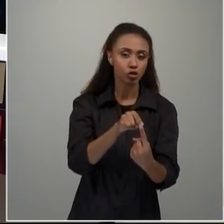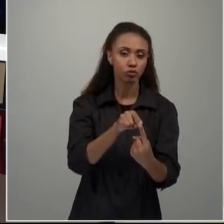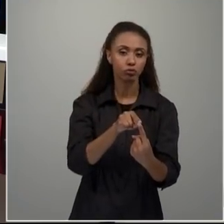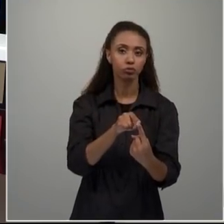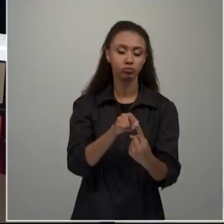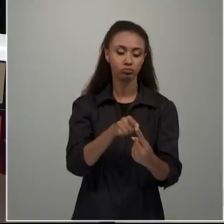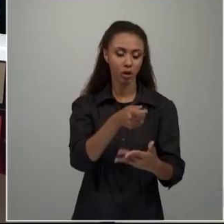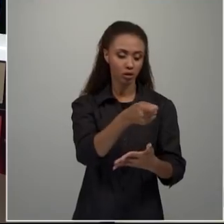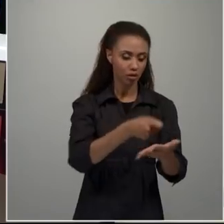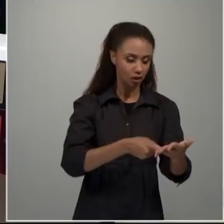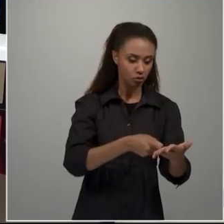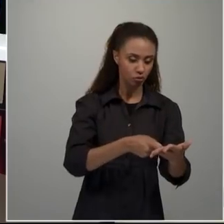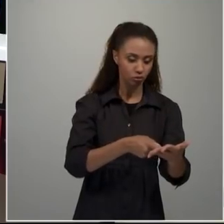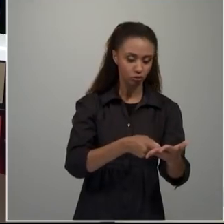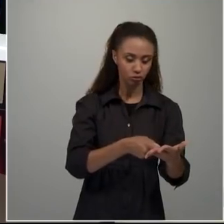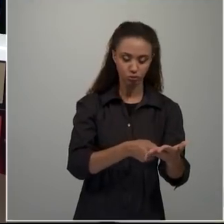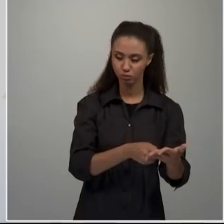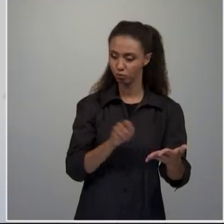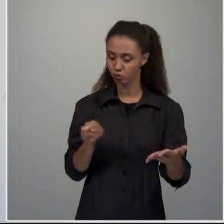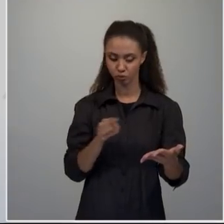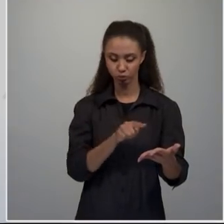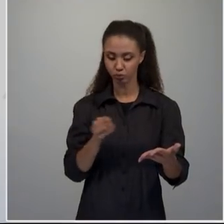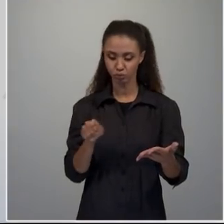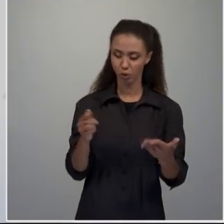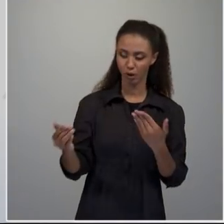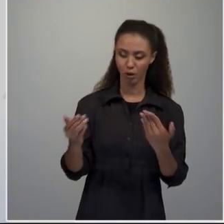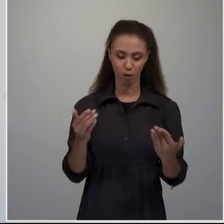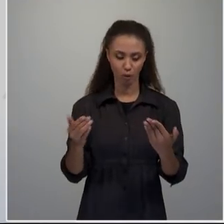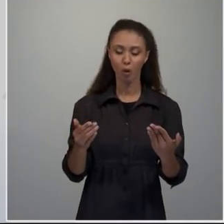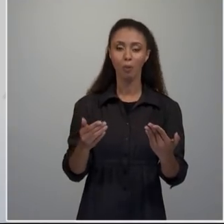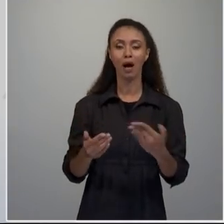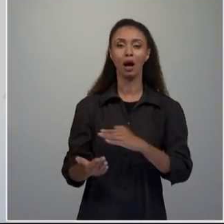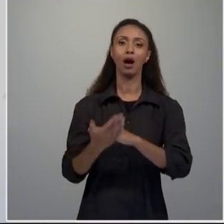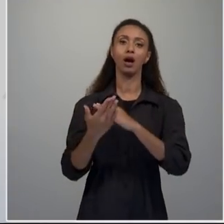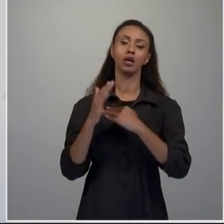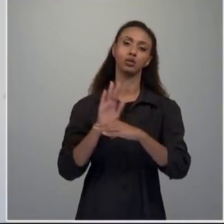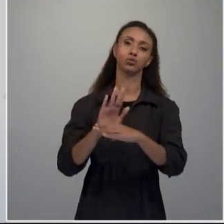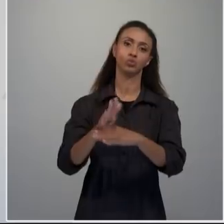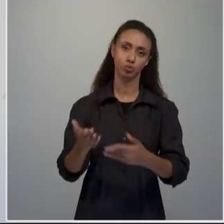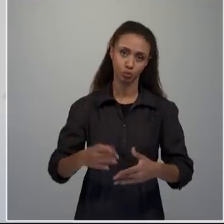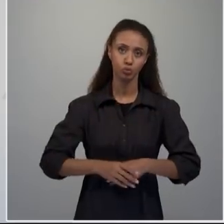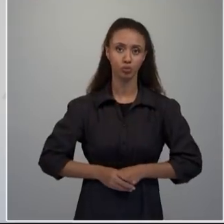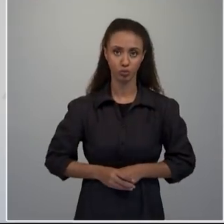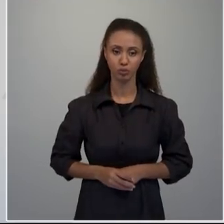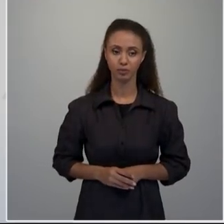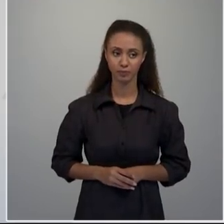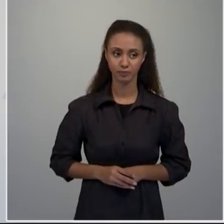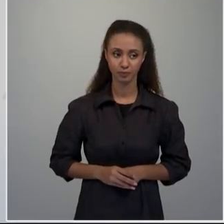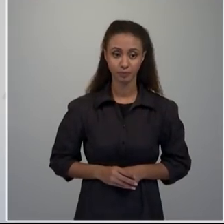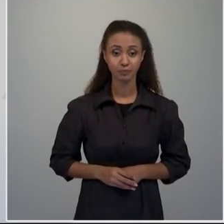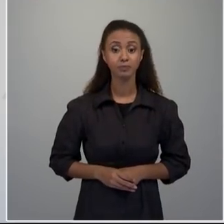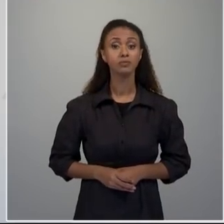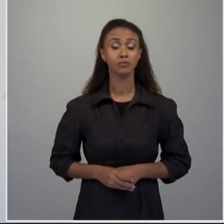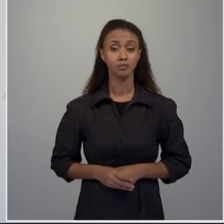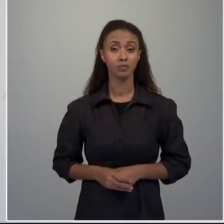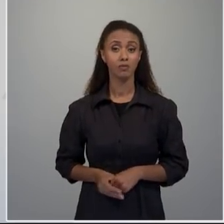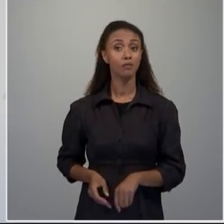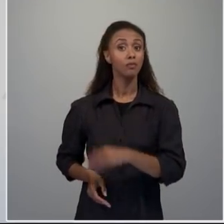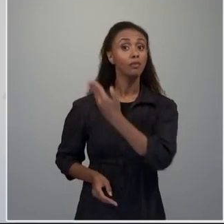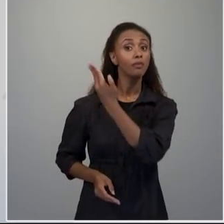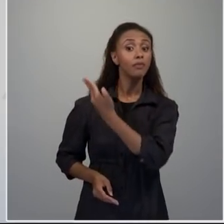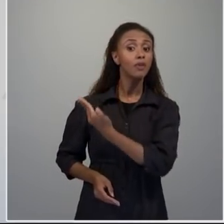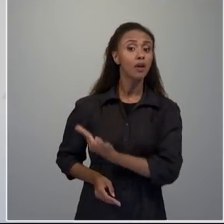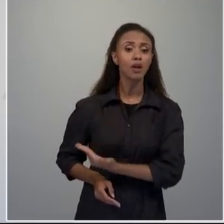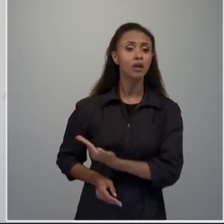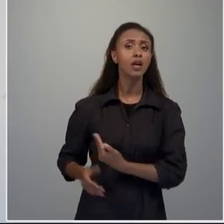lá então aqui é uma das maneiras para você notar é sobre o artigo você pode colocar o título e aí a partida que se faz a árvore do que